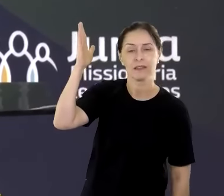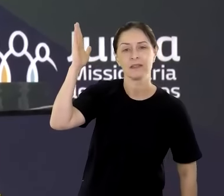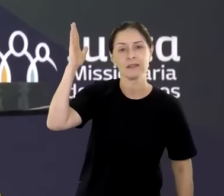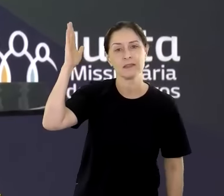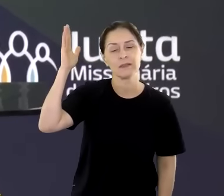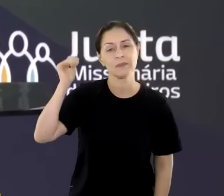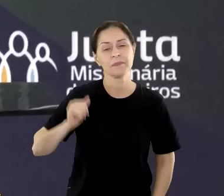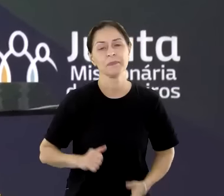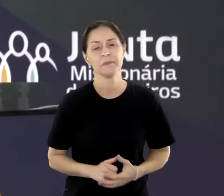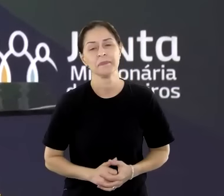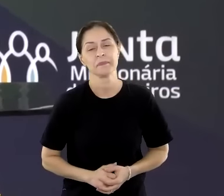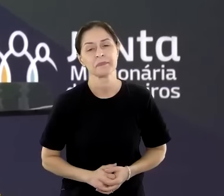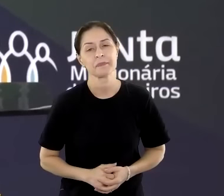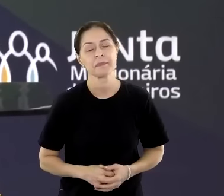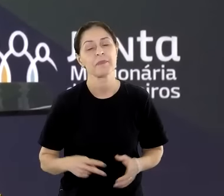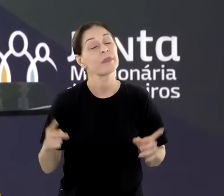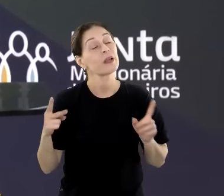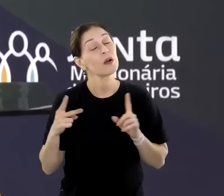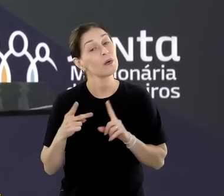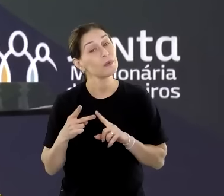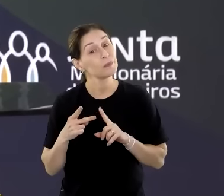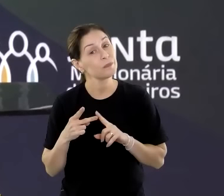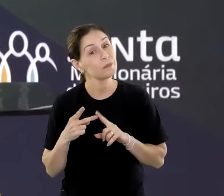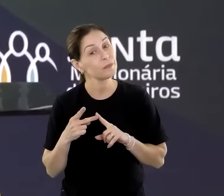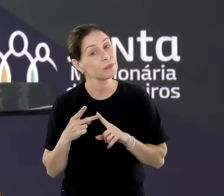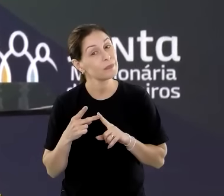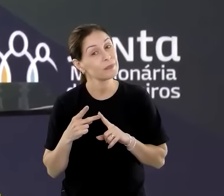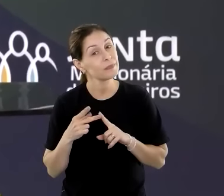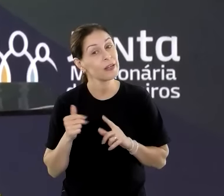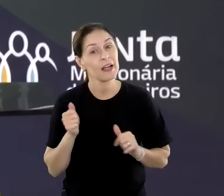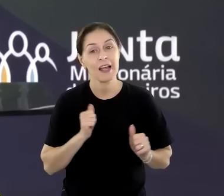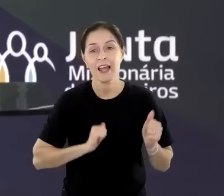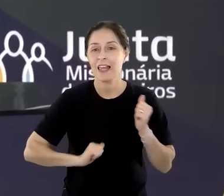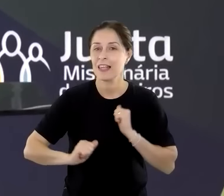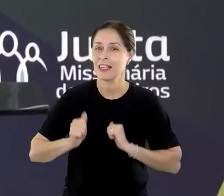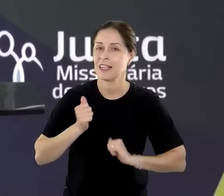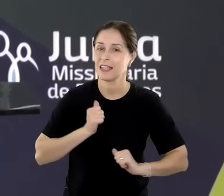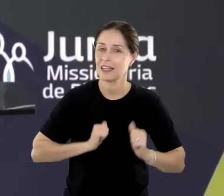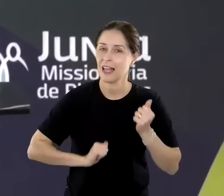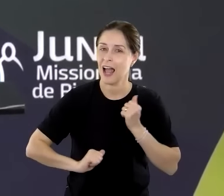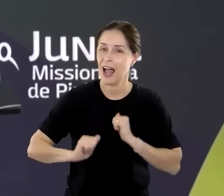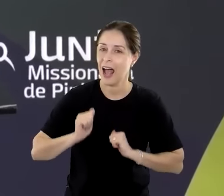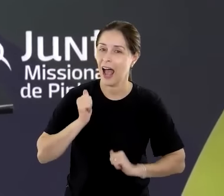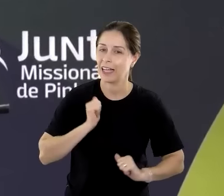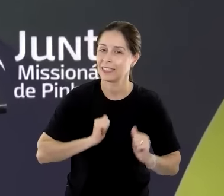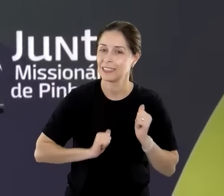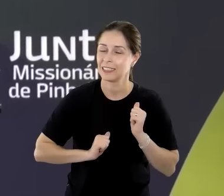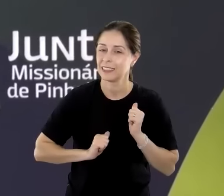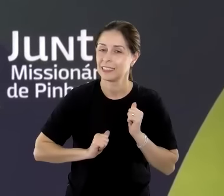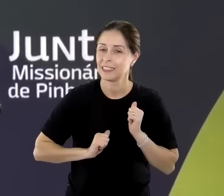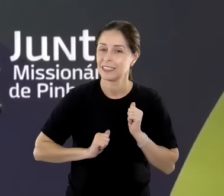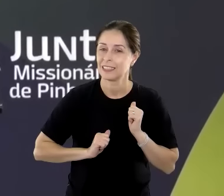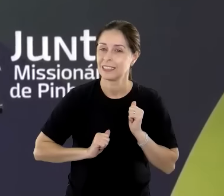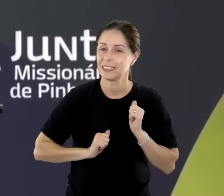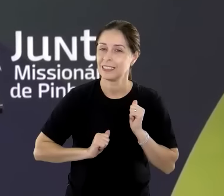Segundo lugar, meus irmãos, a ansiedade é enganadora. Olha comigo o verso 23.